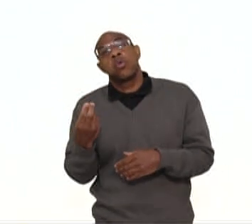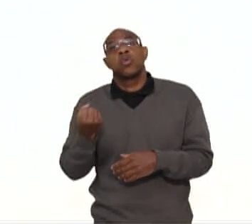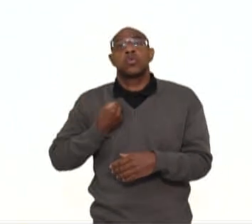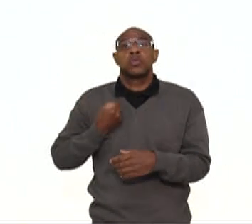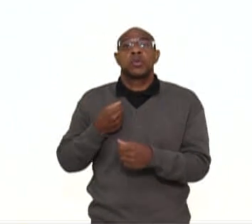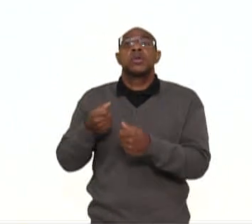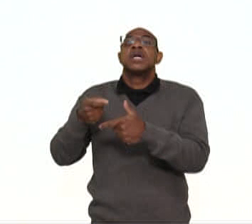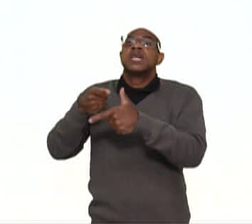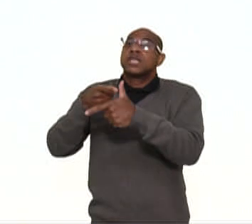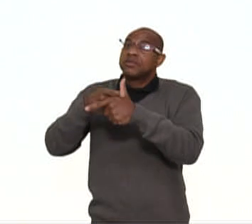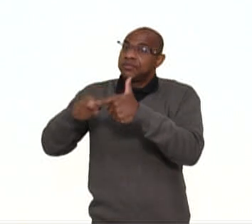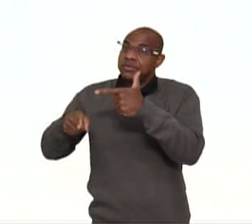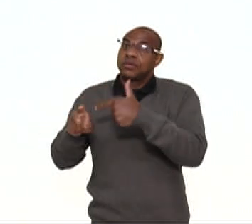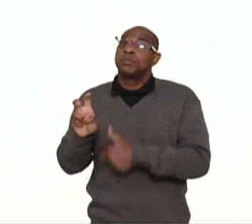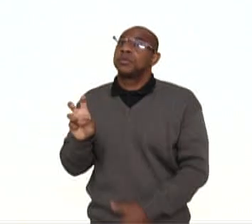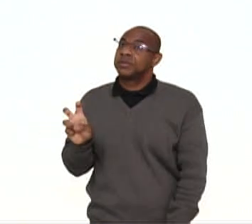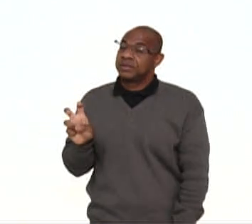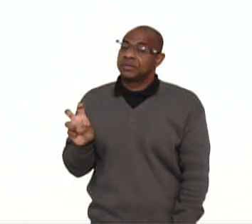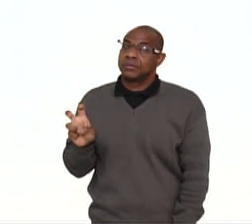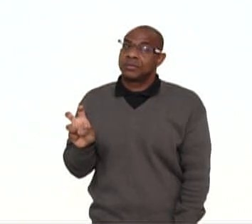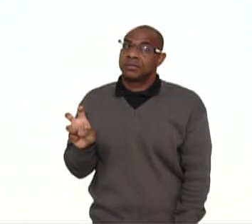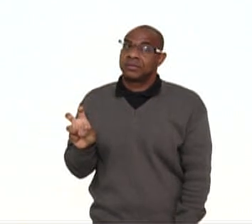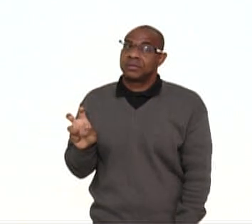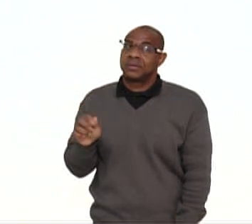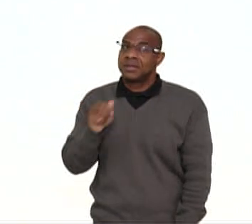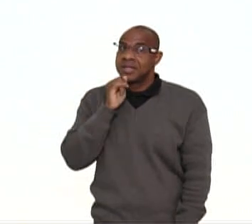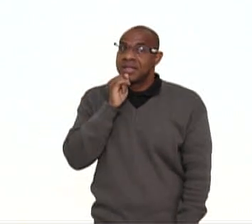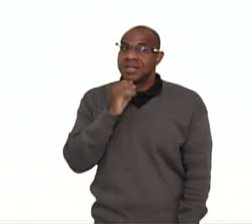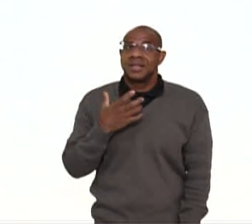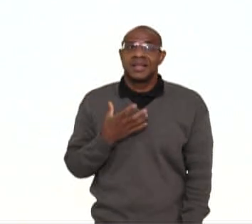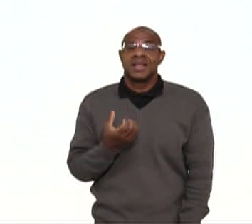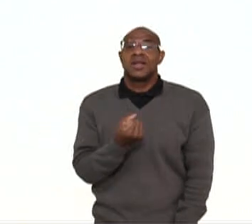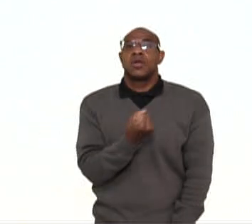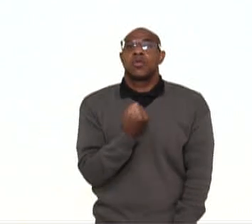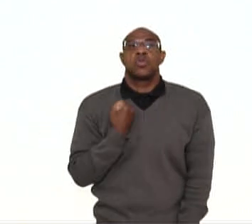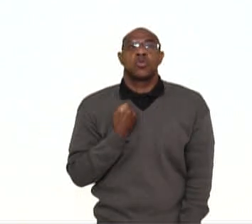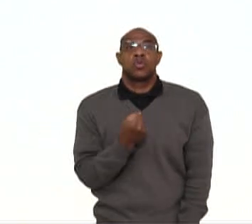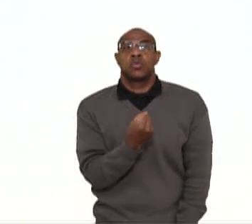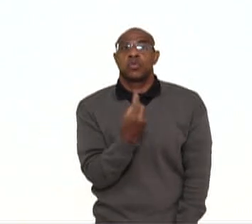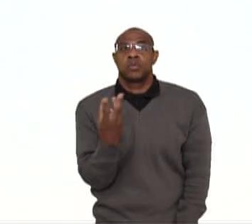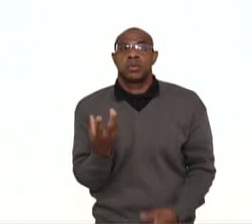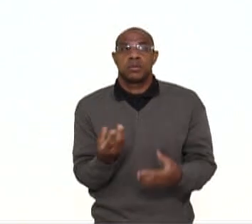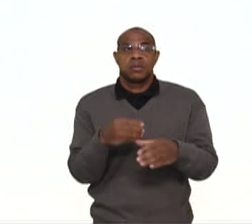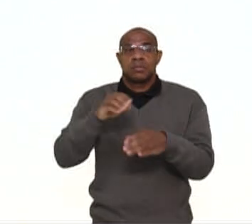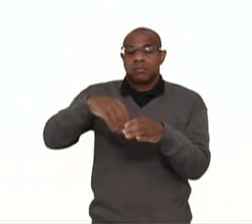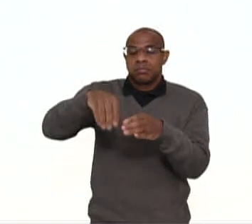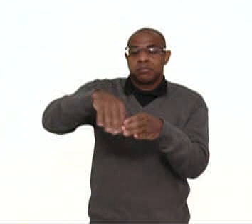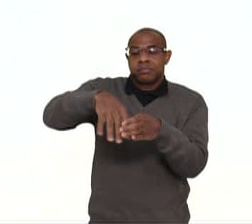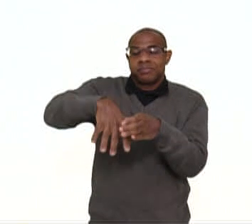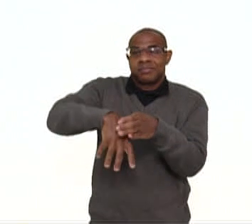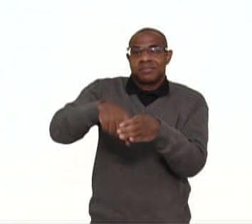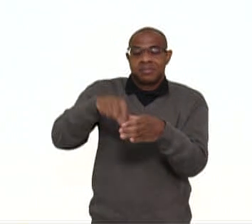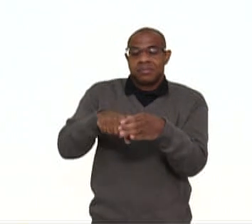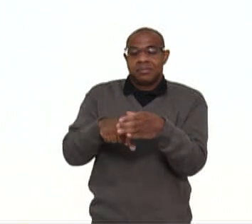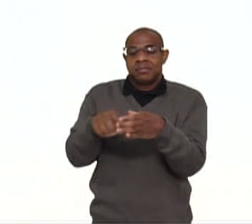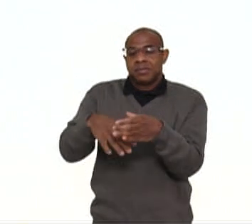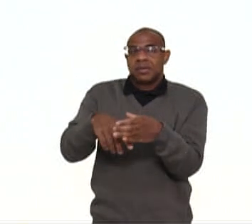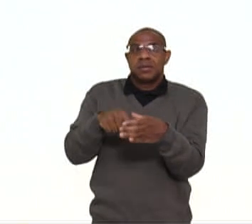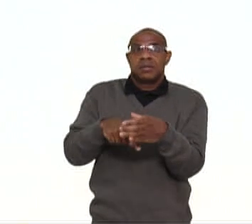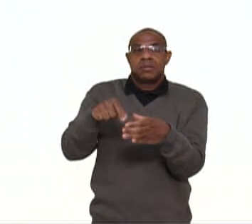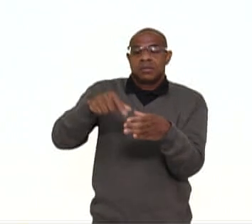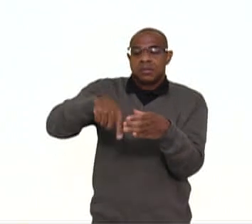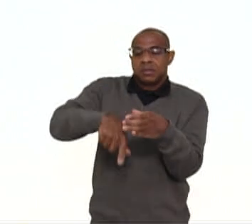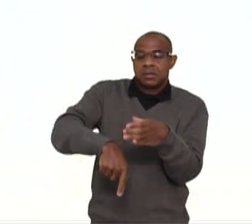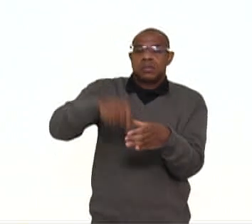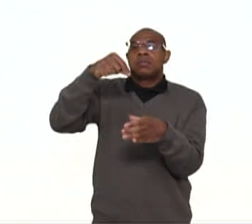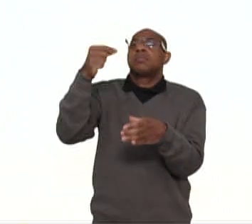ó, todos os números que estão ali, que eu achei, os 60 números que eu encontrei no exercício anterior, eu vou colocar dentro de uma sacola. Se eu tirar